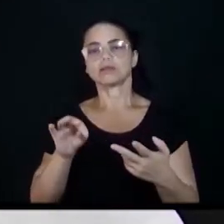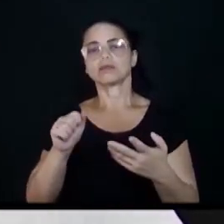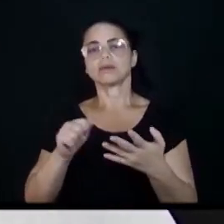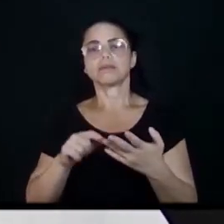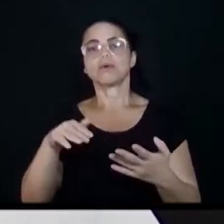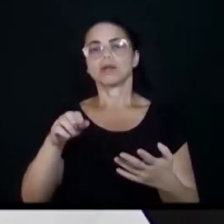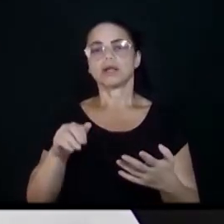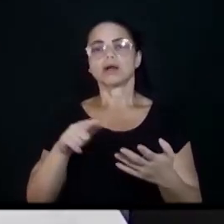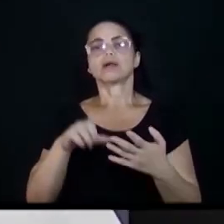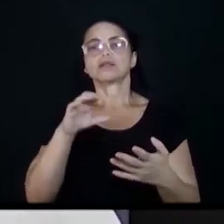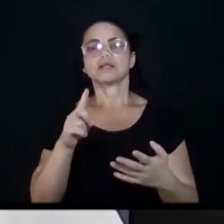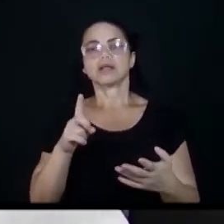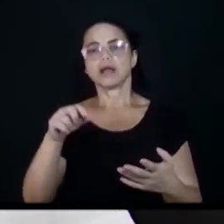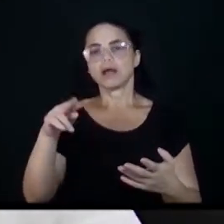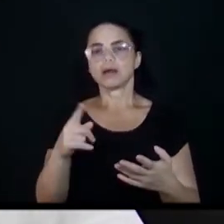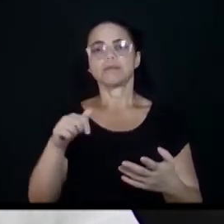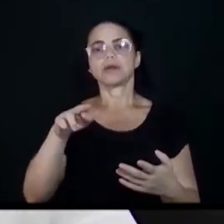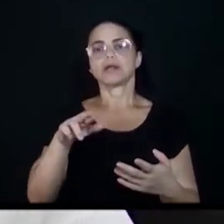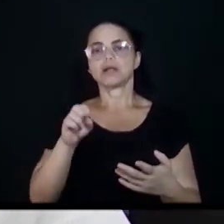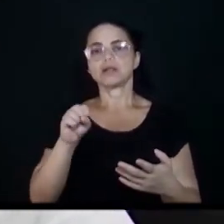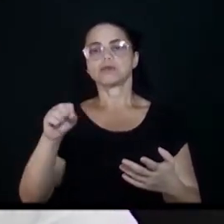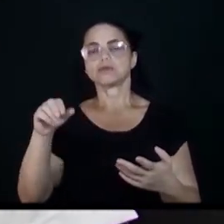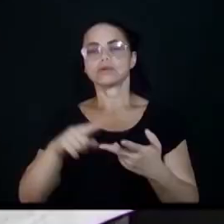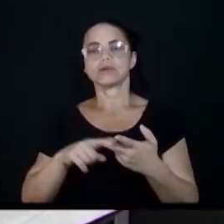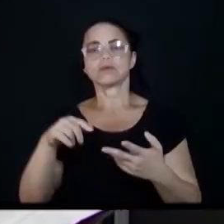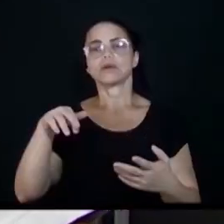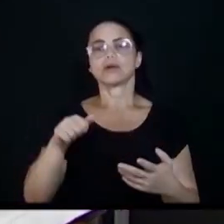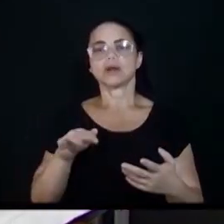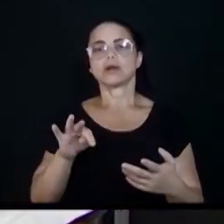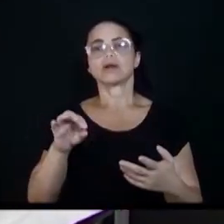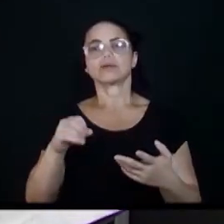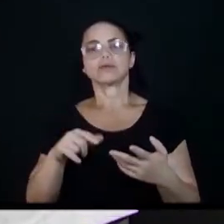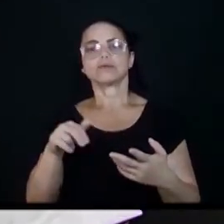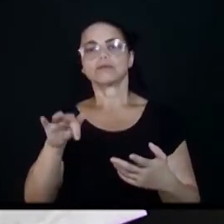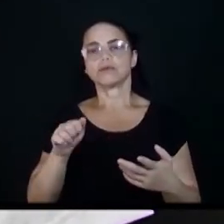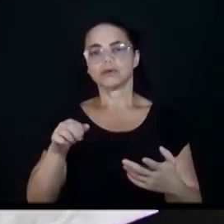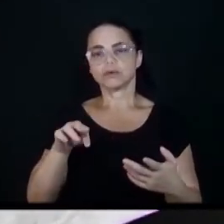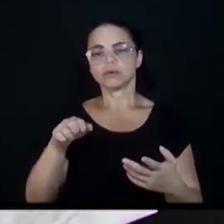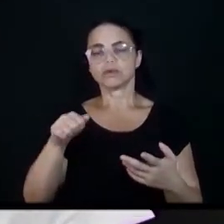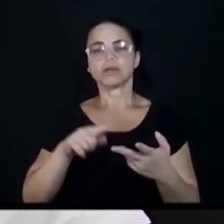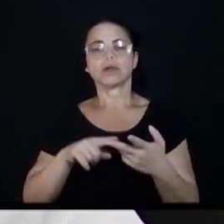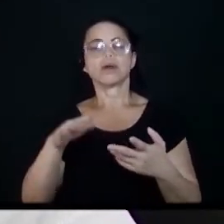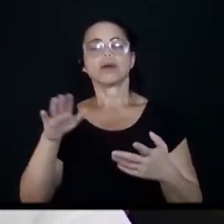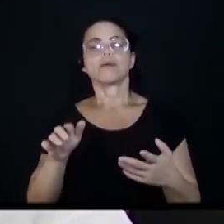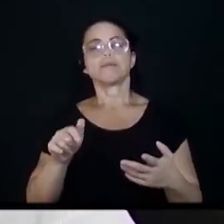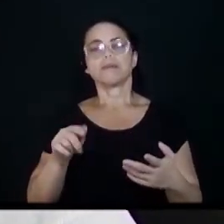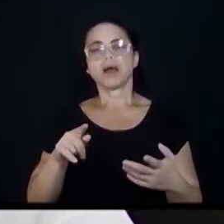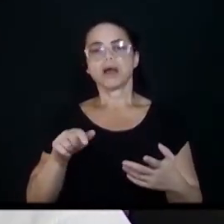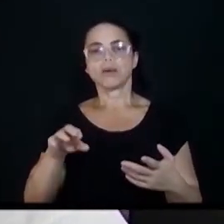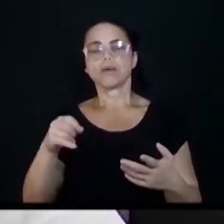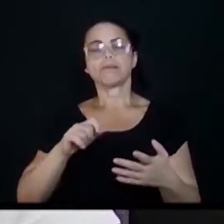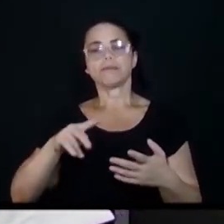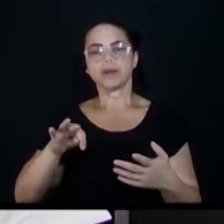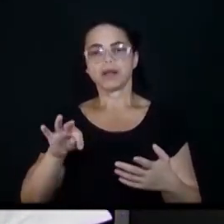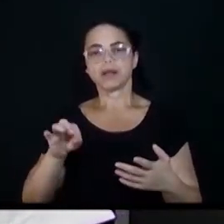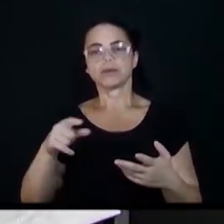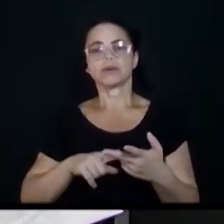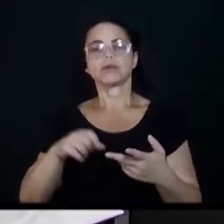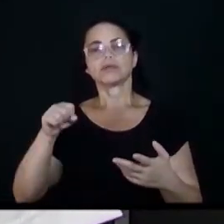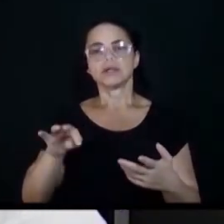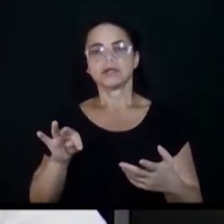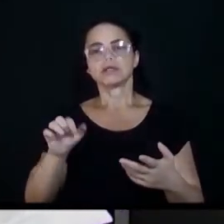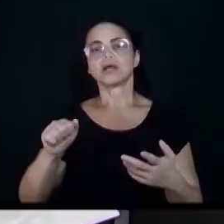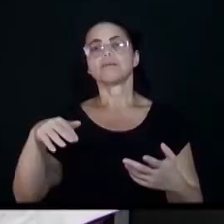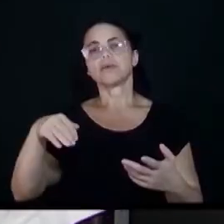Mirassol, tem o Vila Esperança, Recanto Fortuna, o Bairro Preto, o Santa Mônica, tem o CDHU.